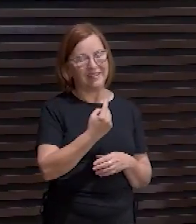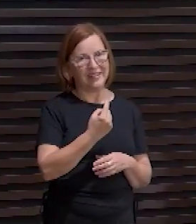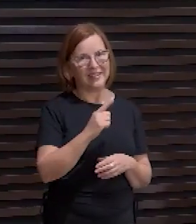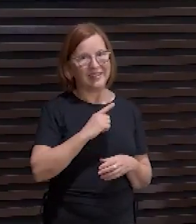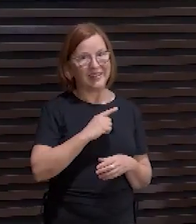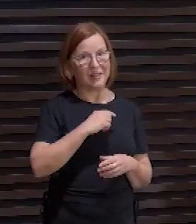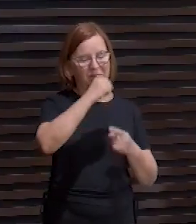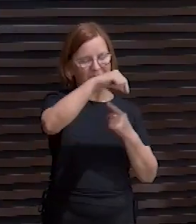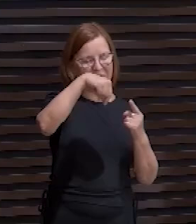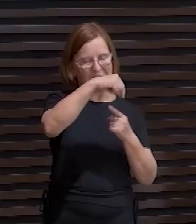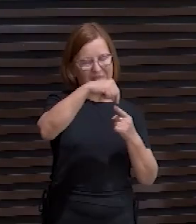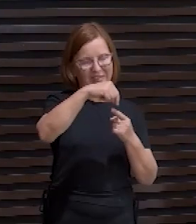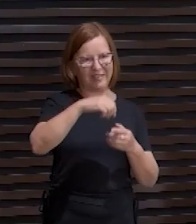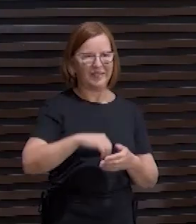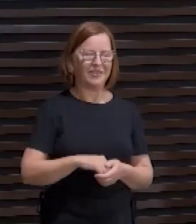nossa seja